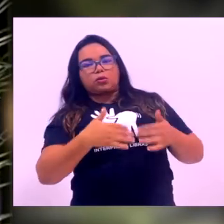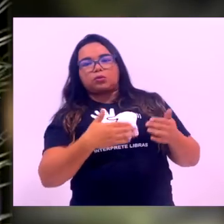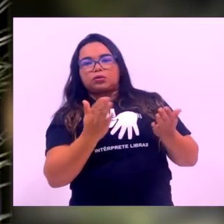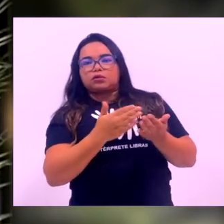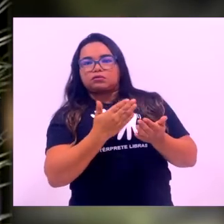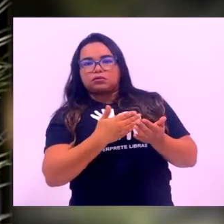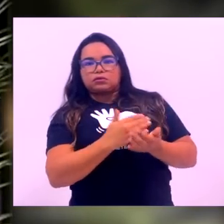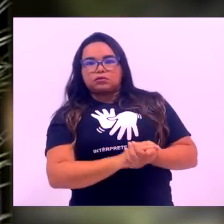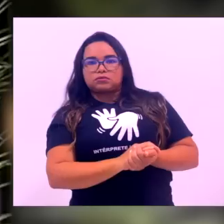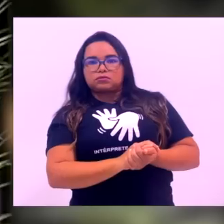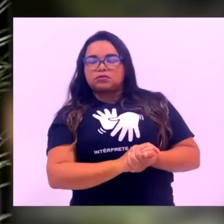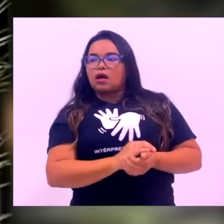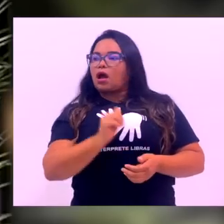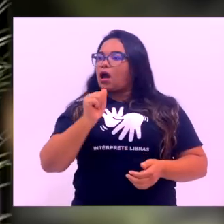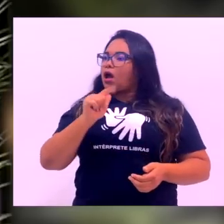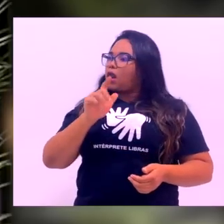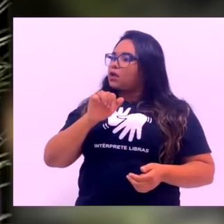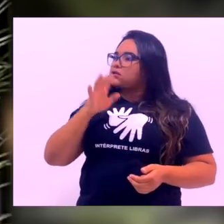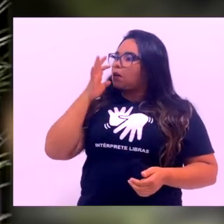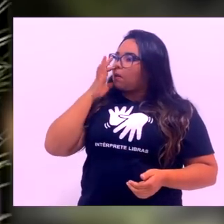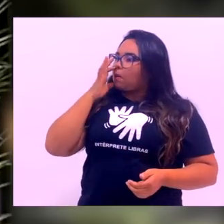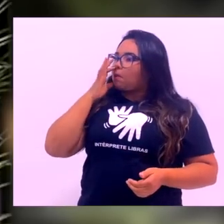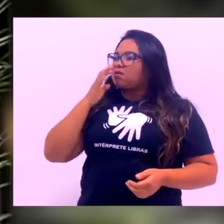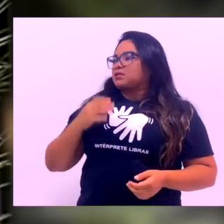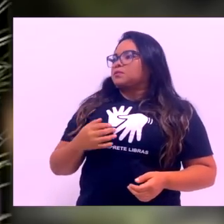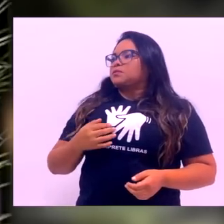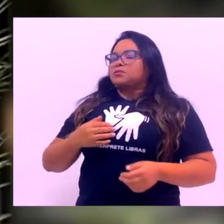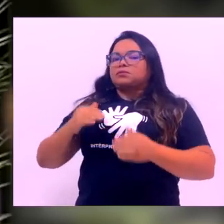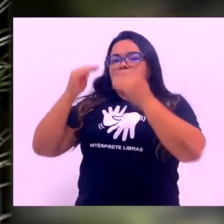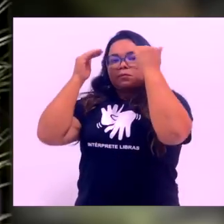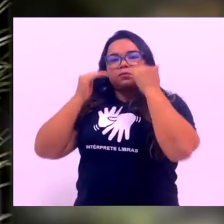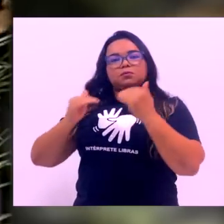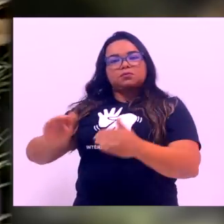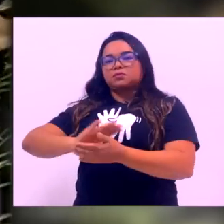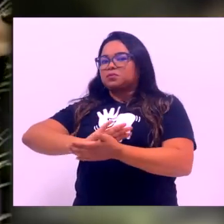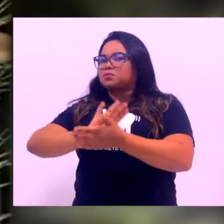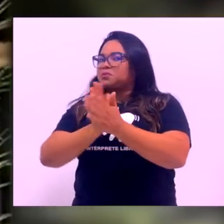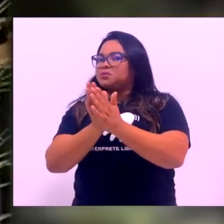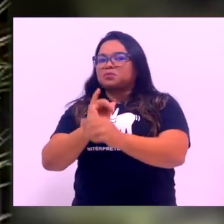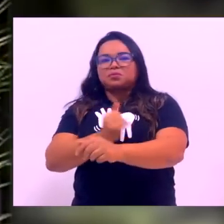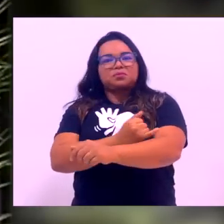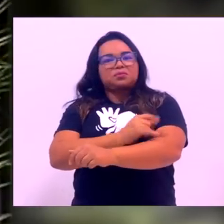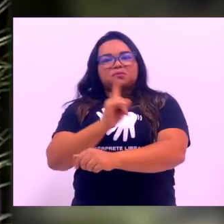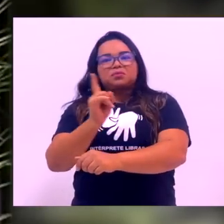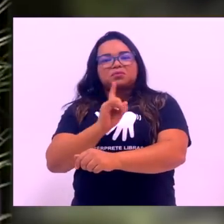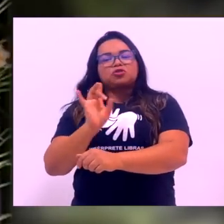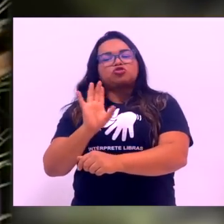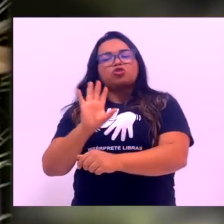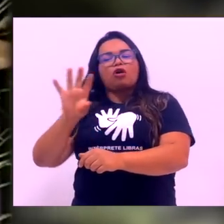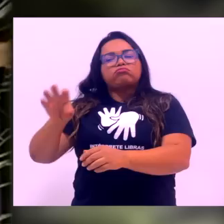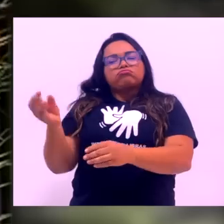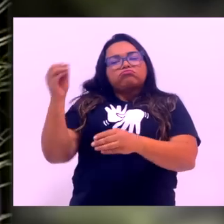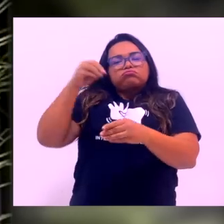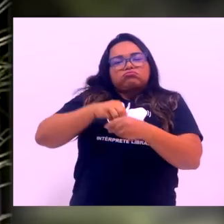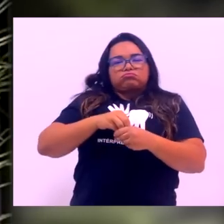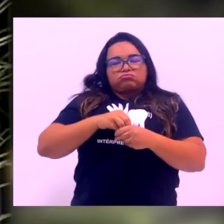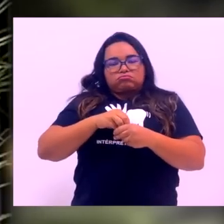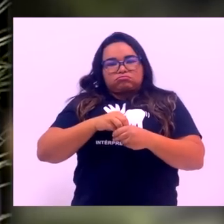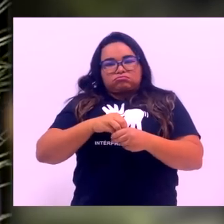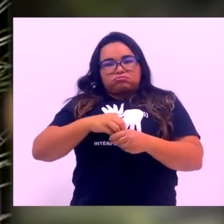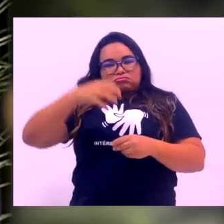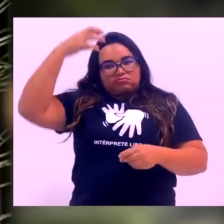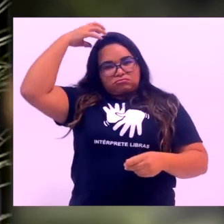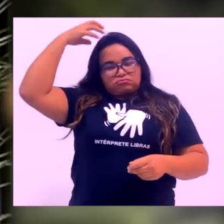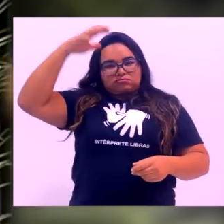tu conquistarás. E por causa disso, Alexandre não destruiu Jerusalém, apenas a incorporou ao seu